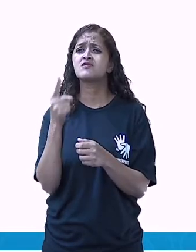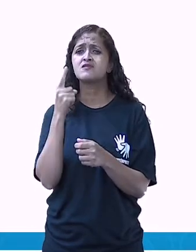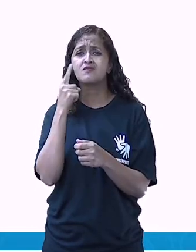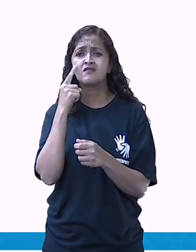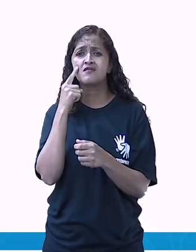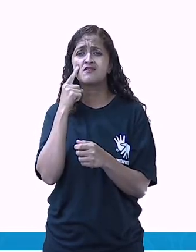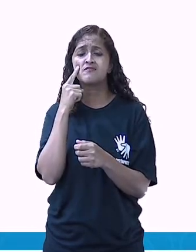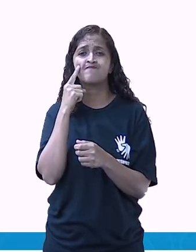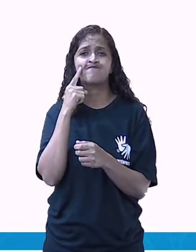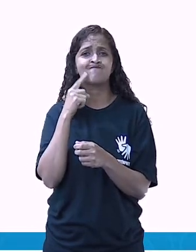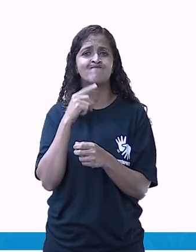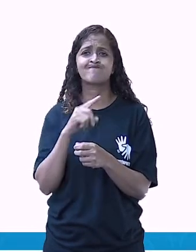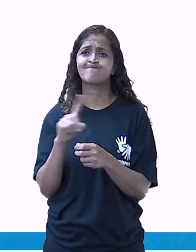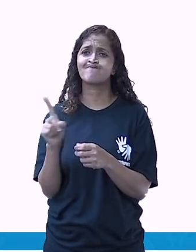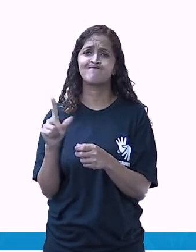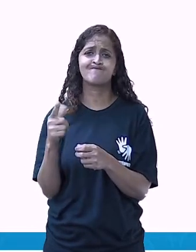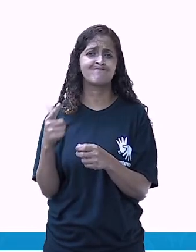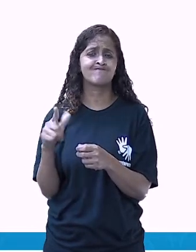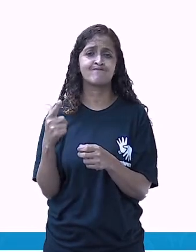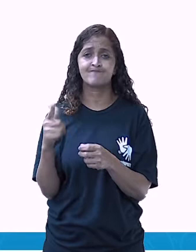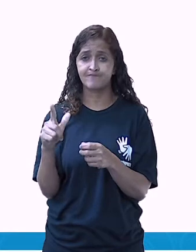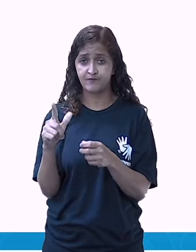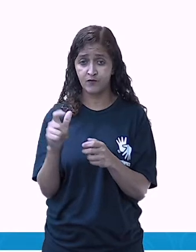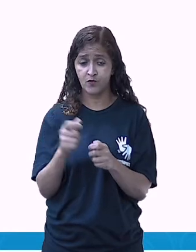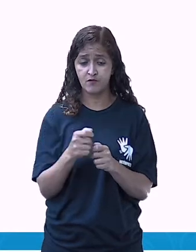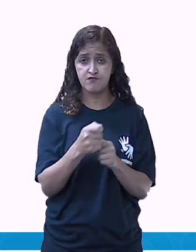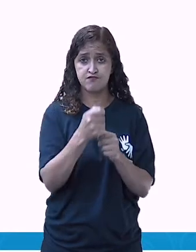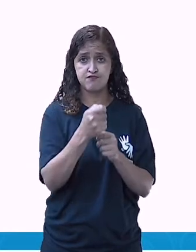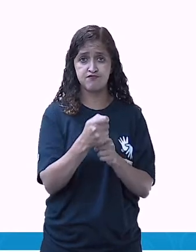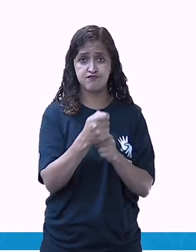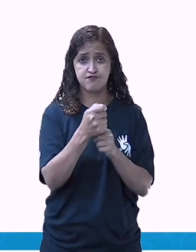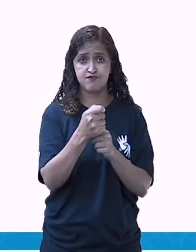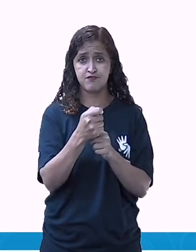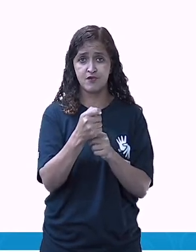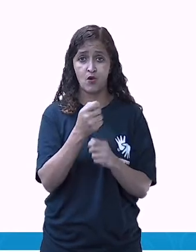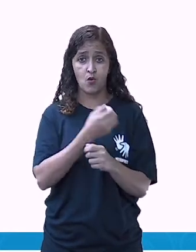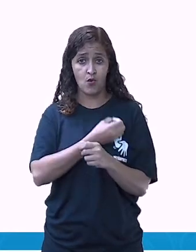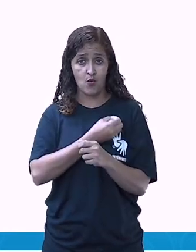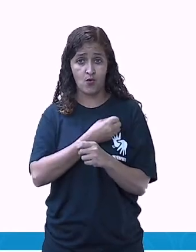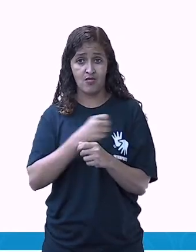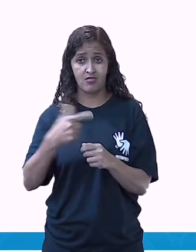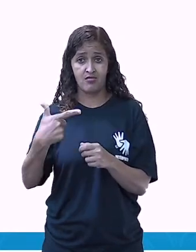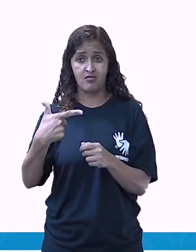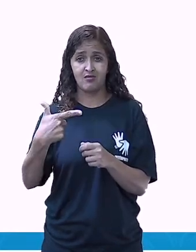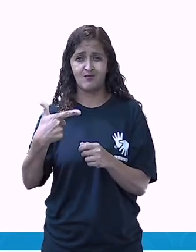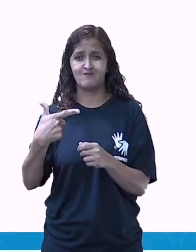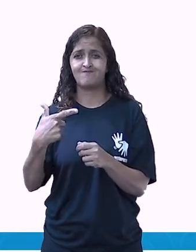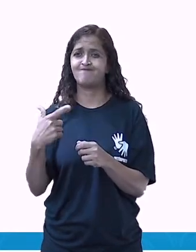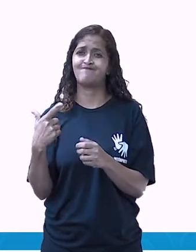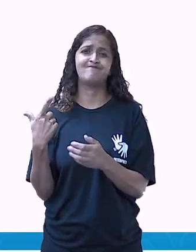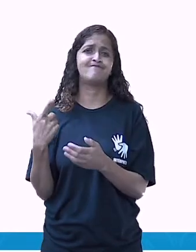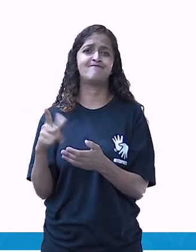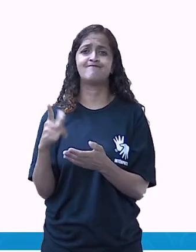não temos. Temos balão com o número 2?